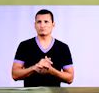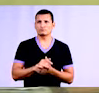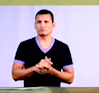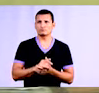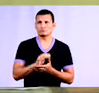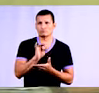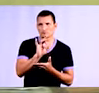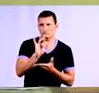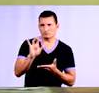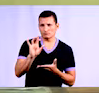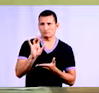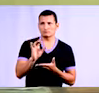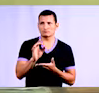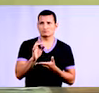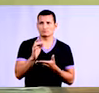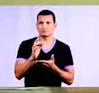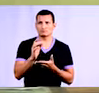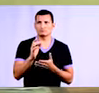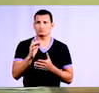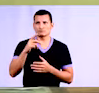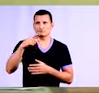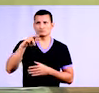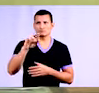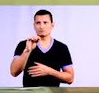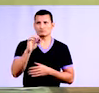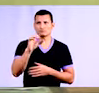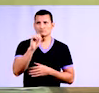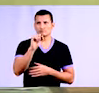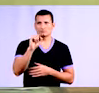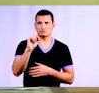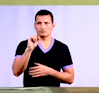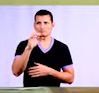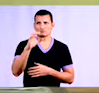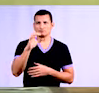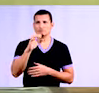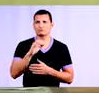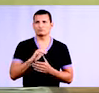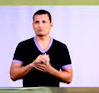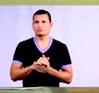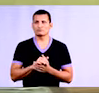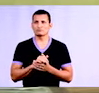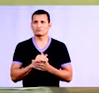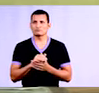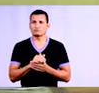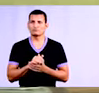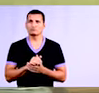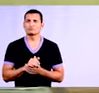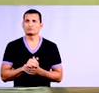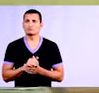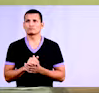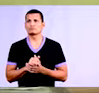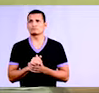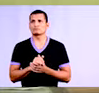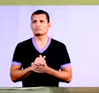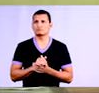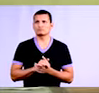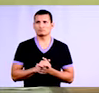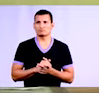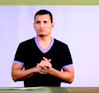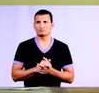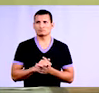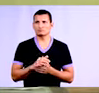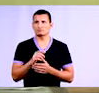processo, ou seja, cada bloco do processo, vai ser colocado numa página correspondente, num quadro correspondente na memória física, tá certo? E